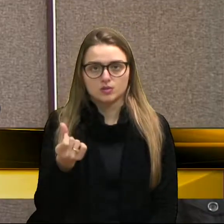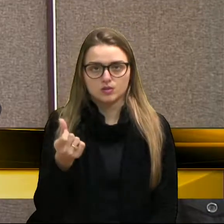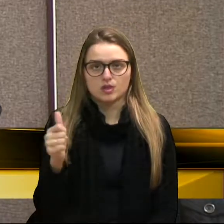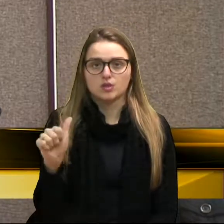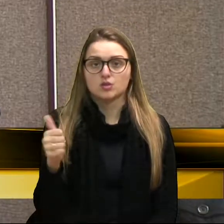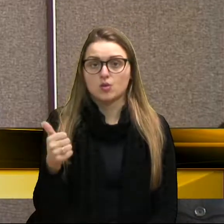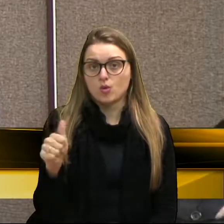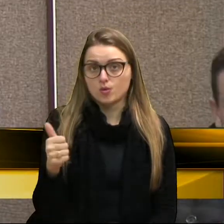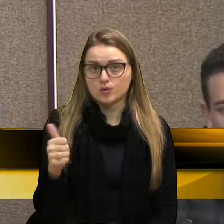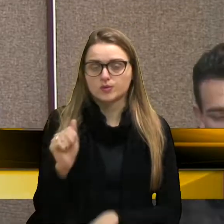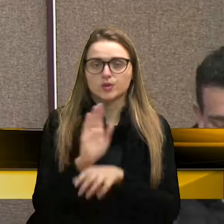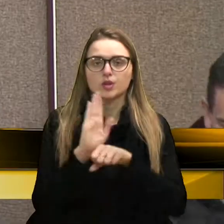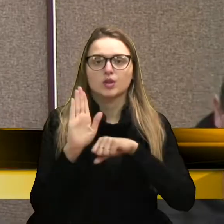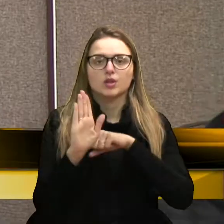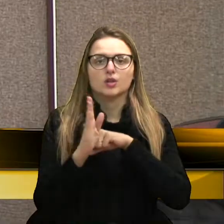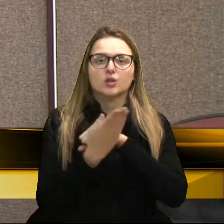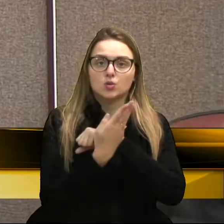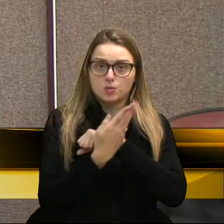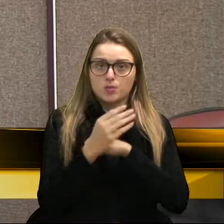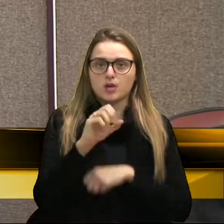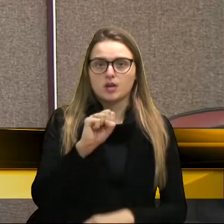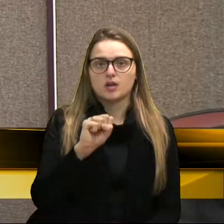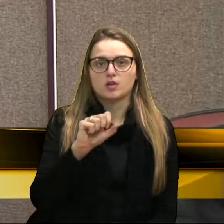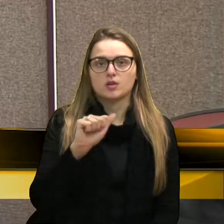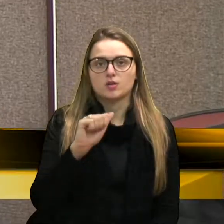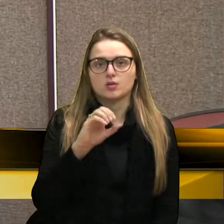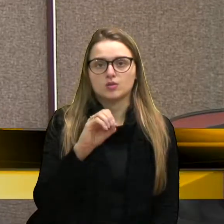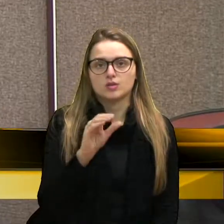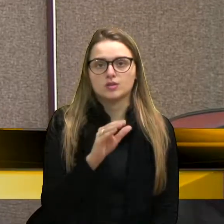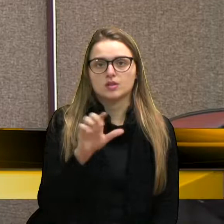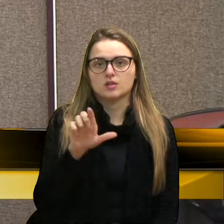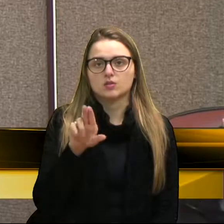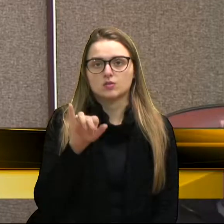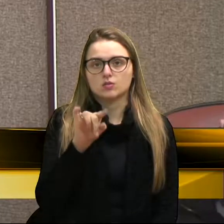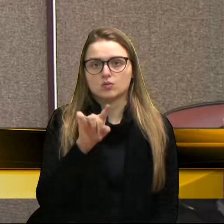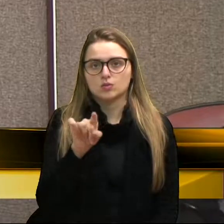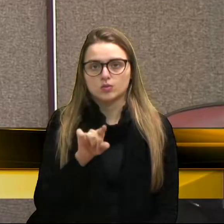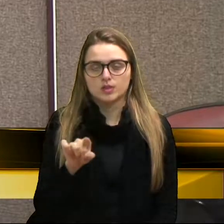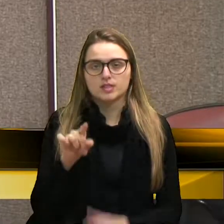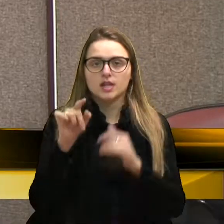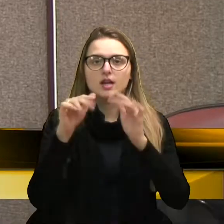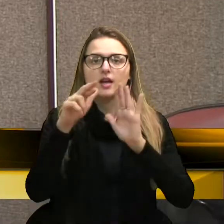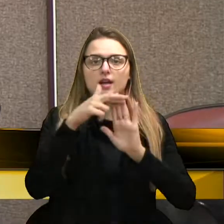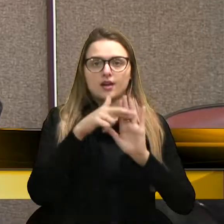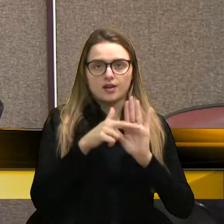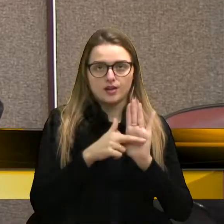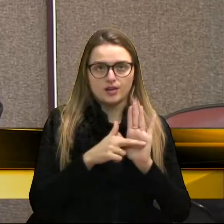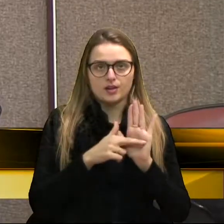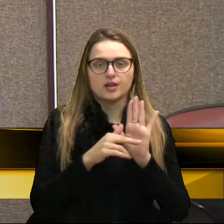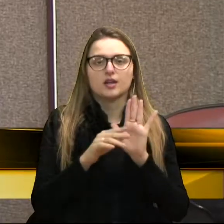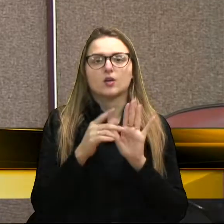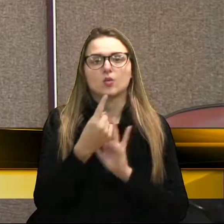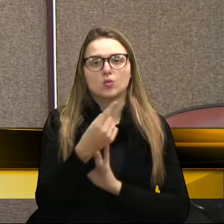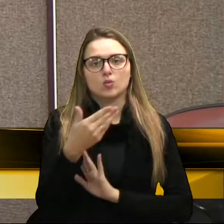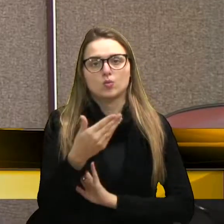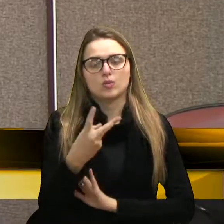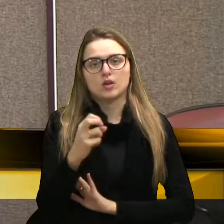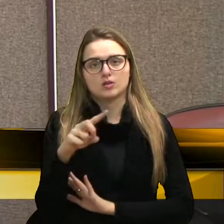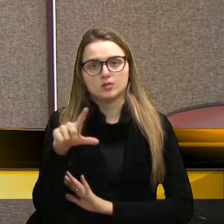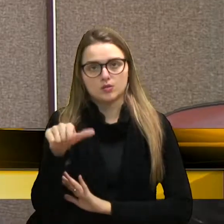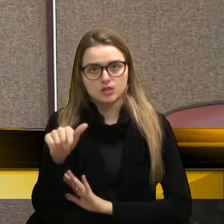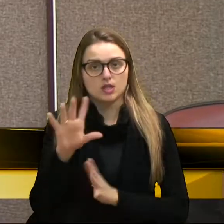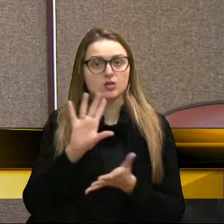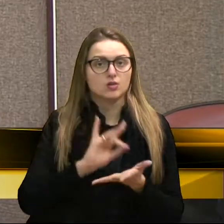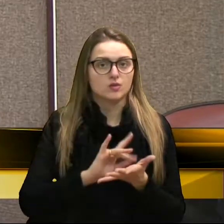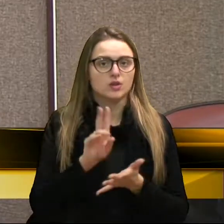450611, no bairro São Luís, regularizada pela Instrução Normativa 1/2007, com o nome